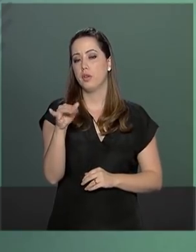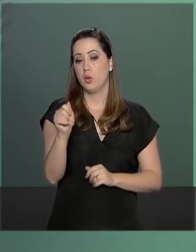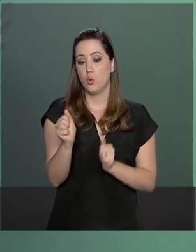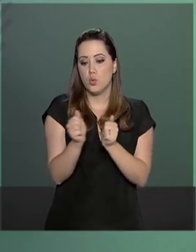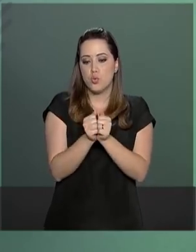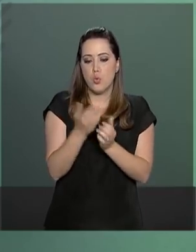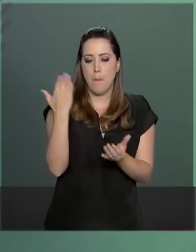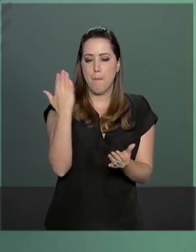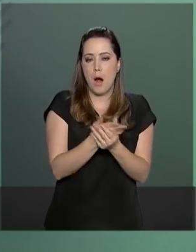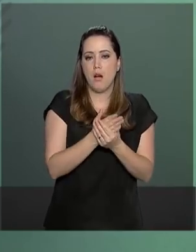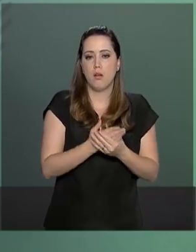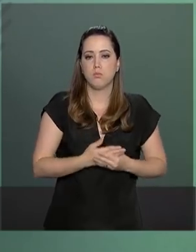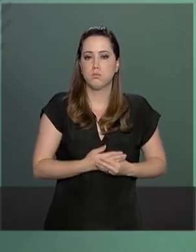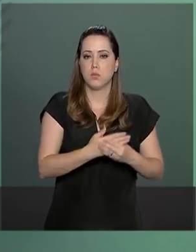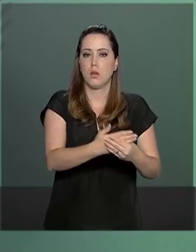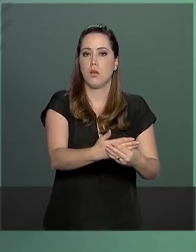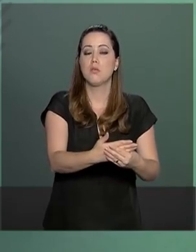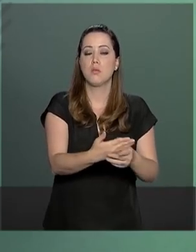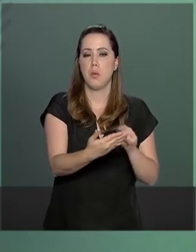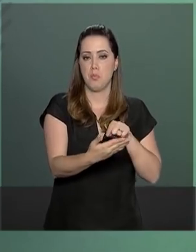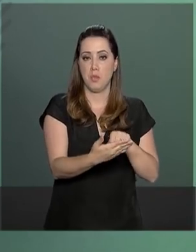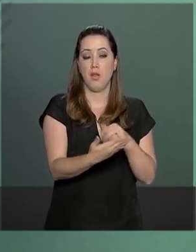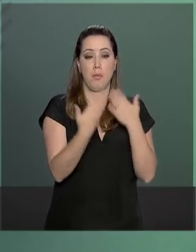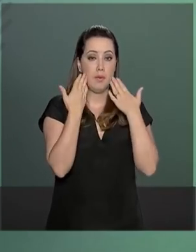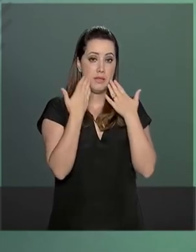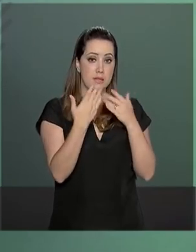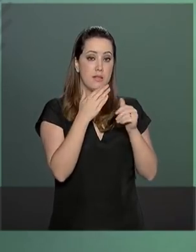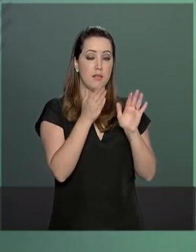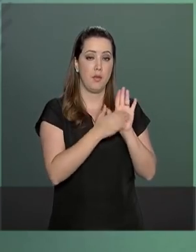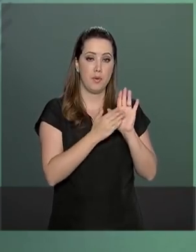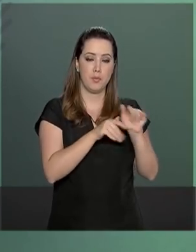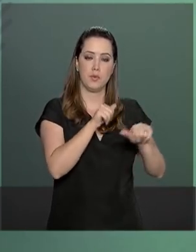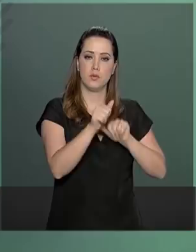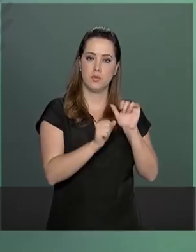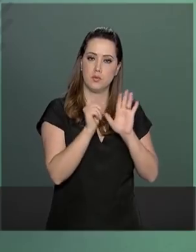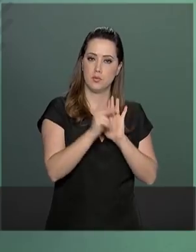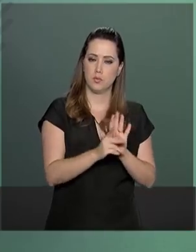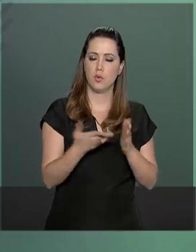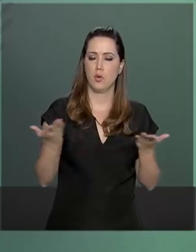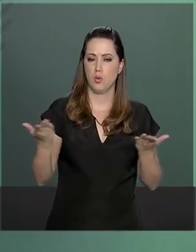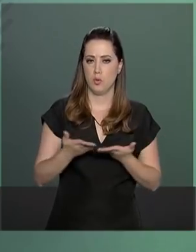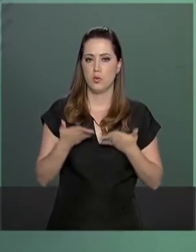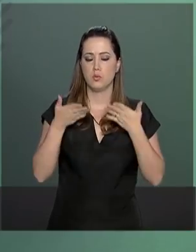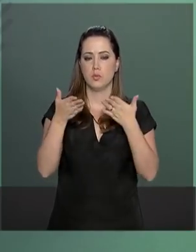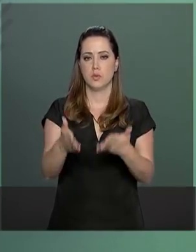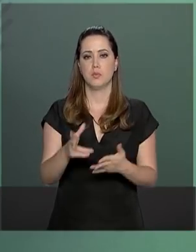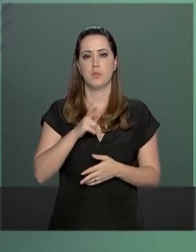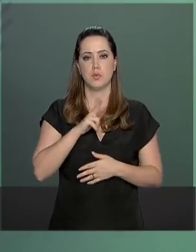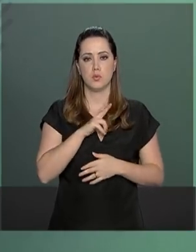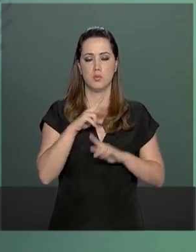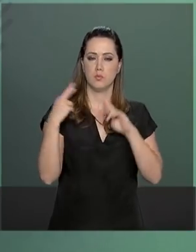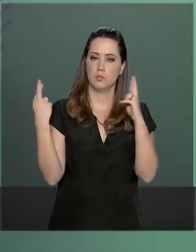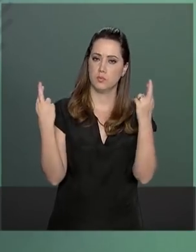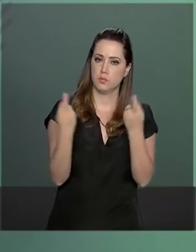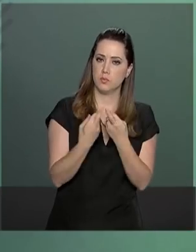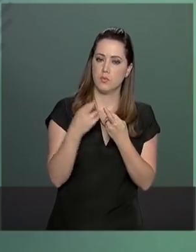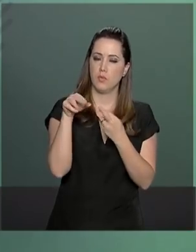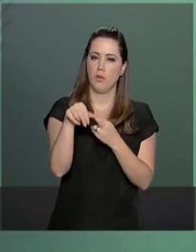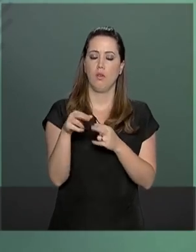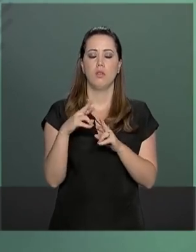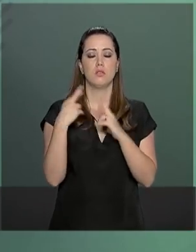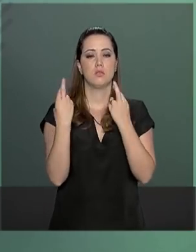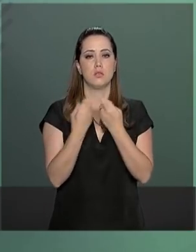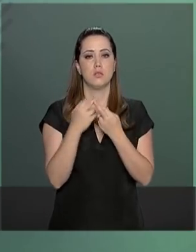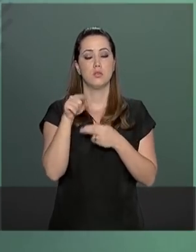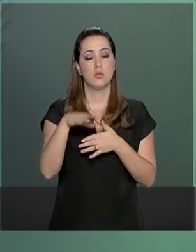a proposta da previdência então eu participei hoje pessoalmente das reuniões nas quais o